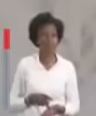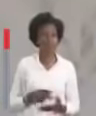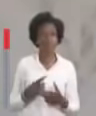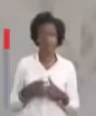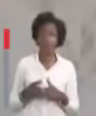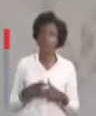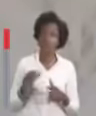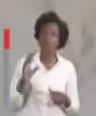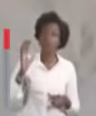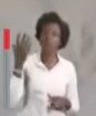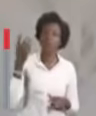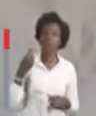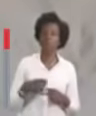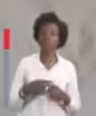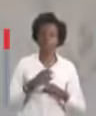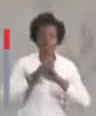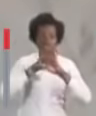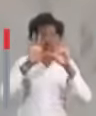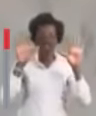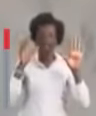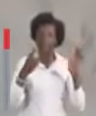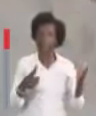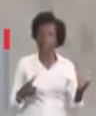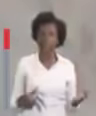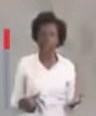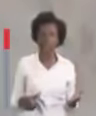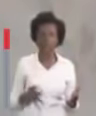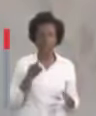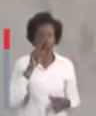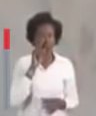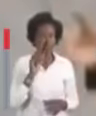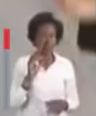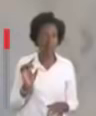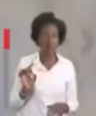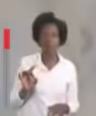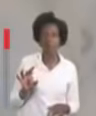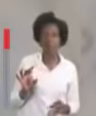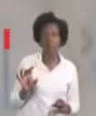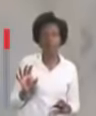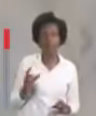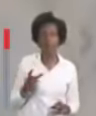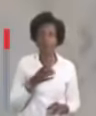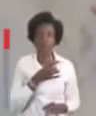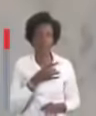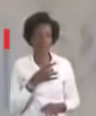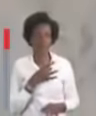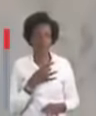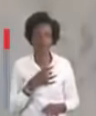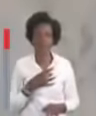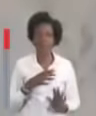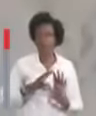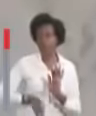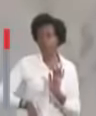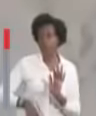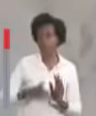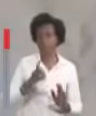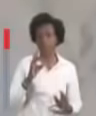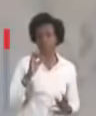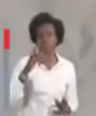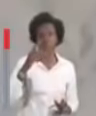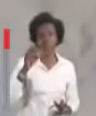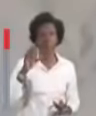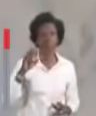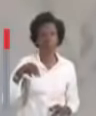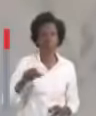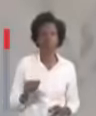que está acontecendo porque não há transparência nisso só ameaça o clima de terror e medo de cassação de diplomas